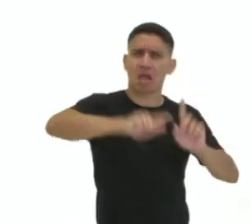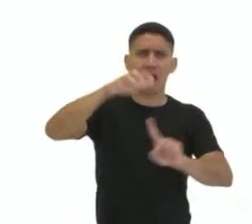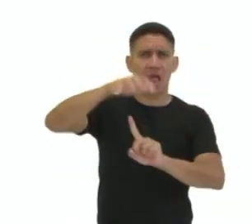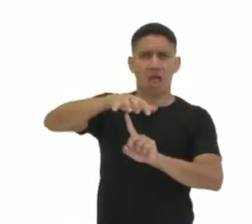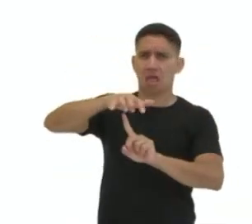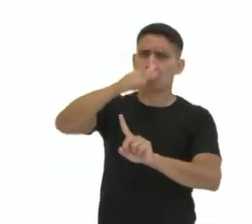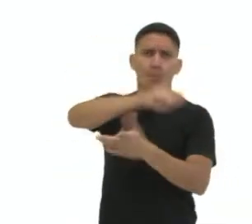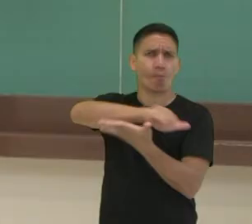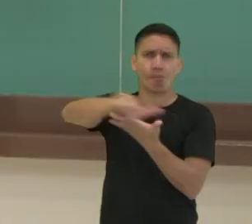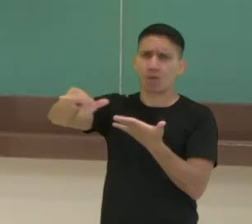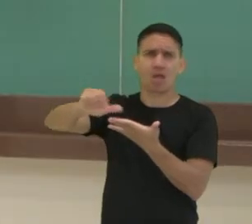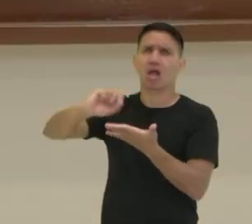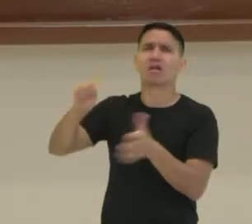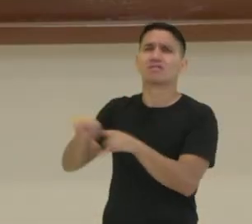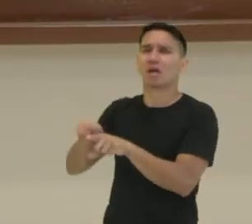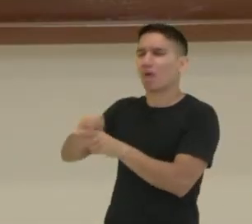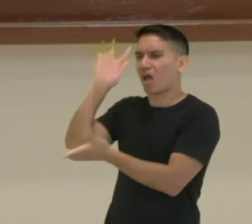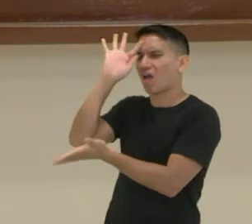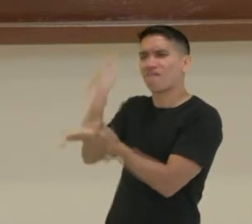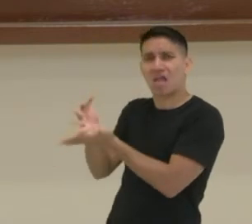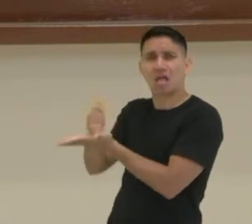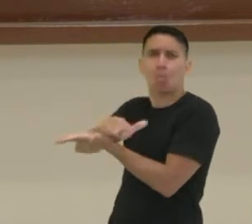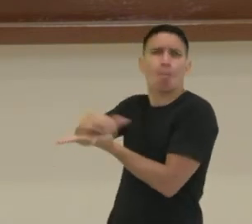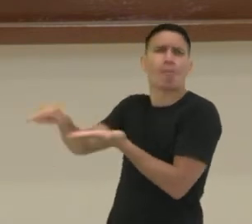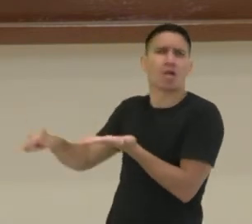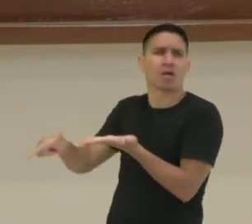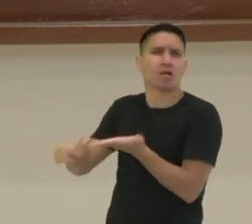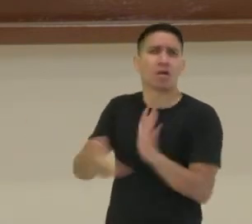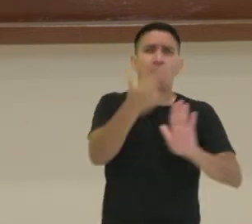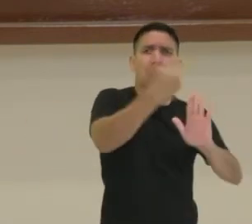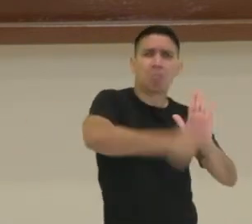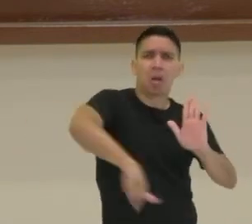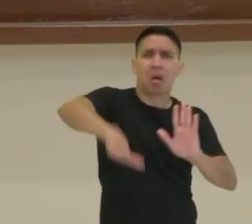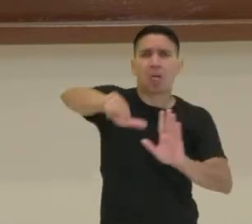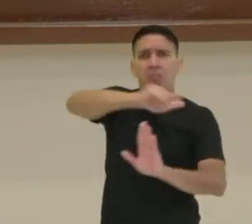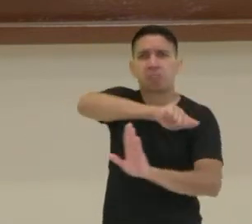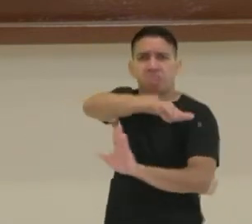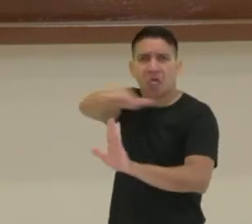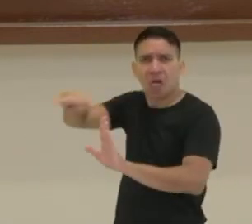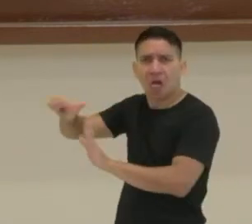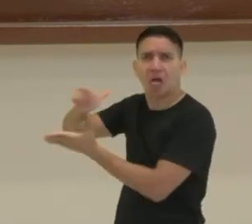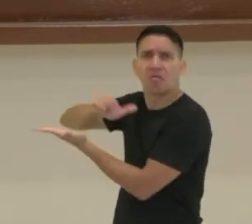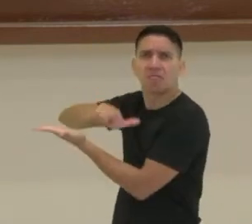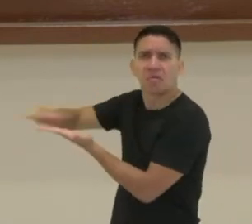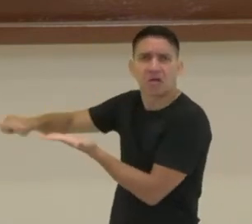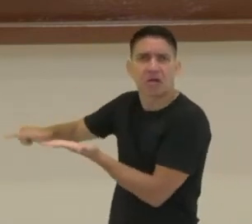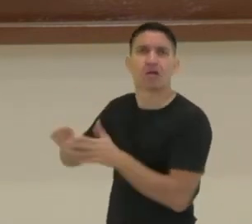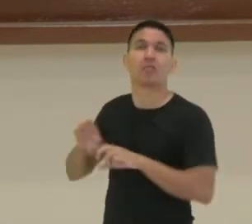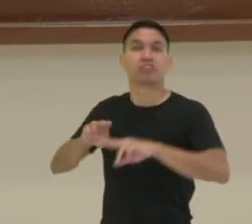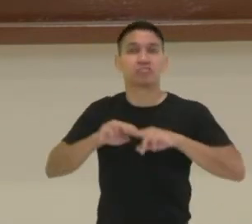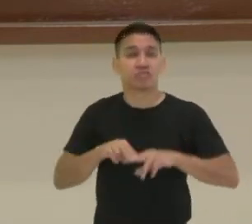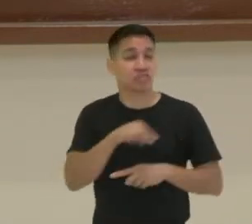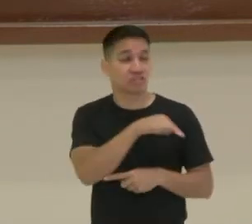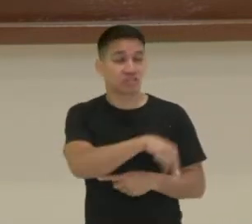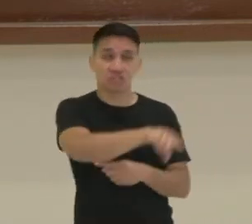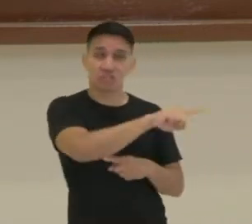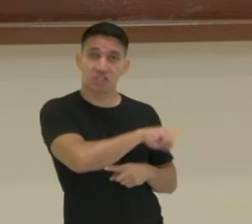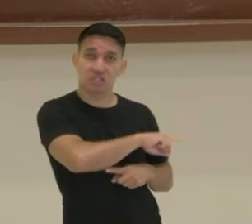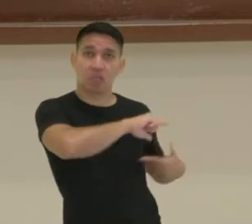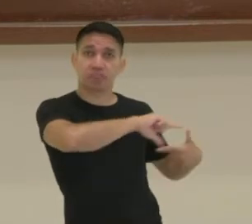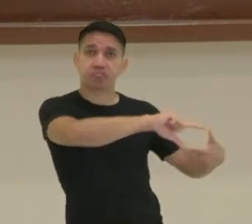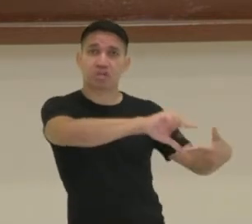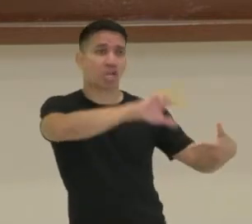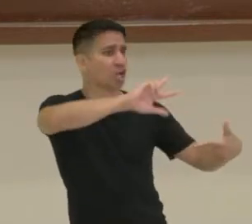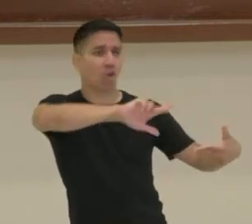fé. Então eles viam os indígenas, por fato de não ter os costumes deles, logo para os portugueses,